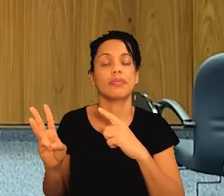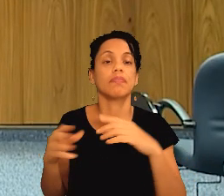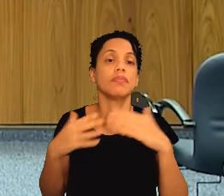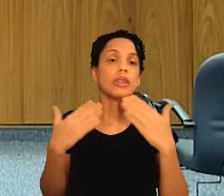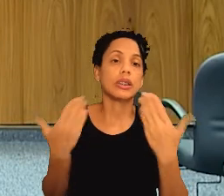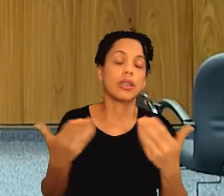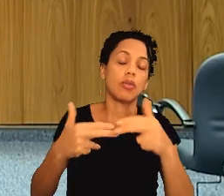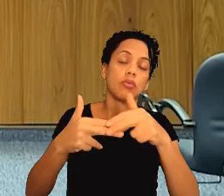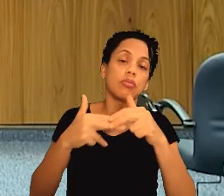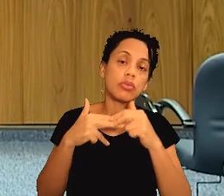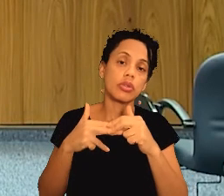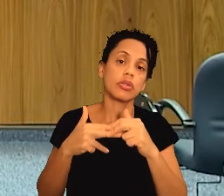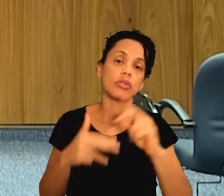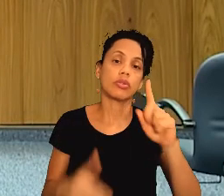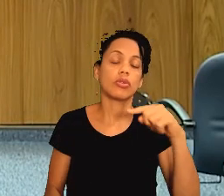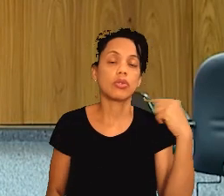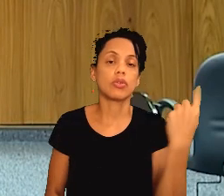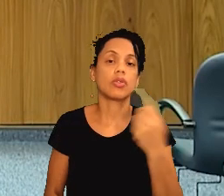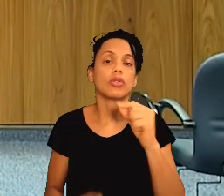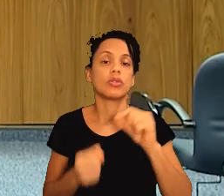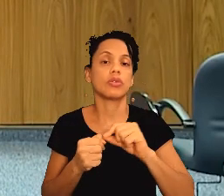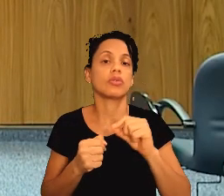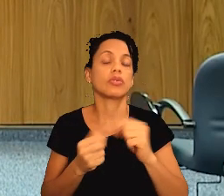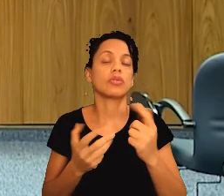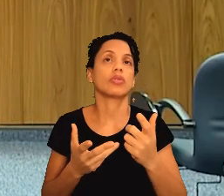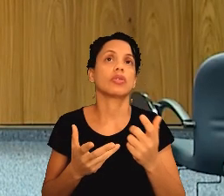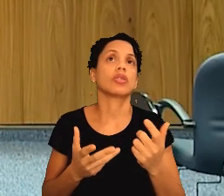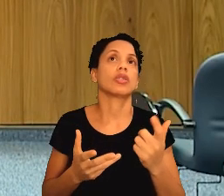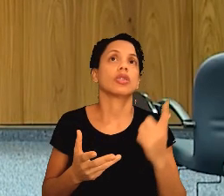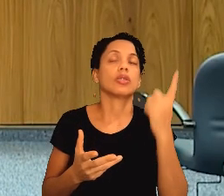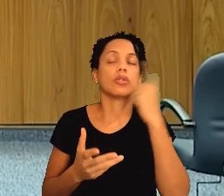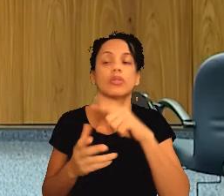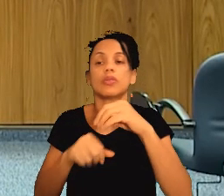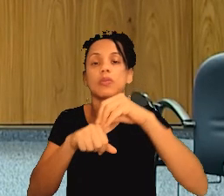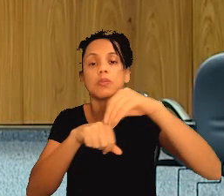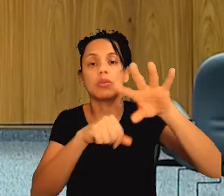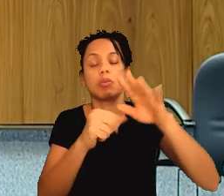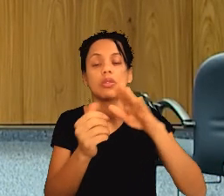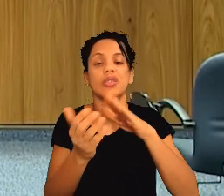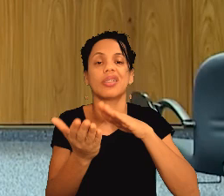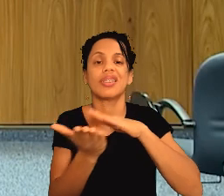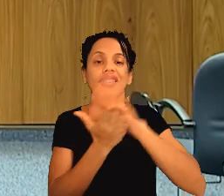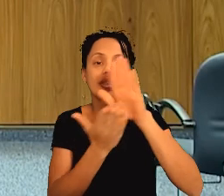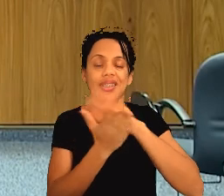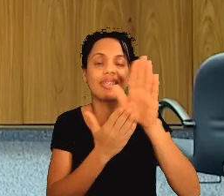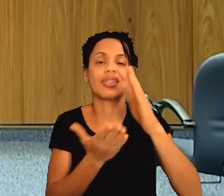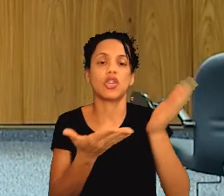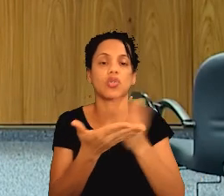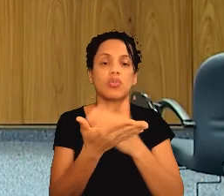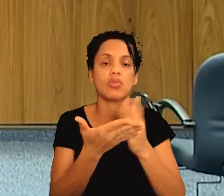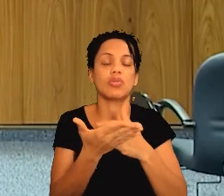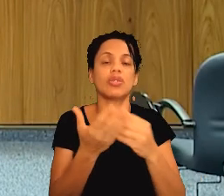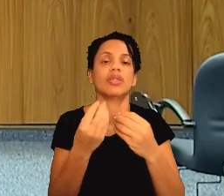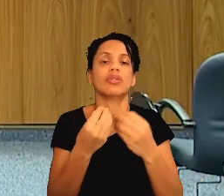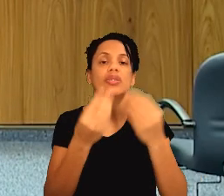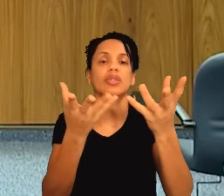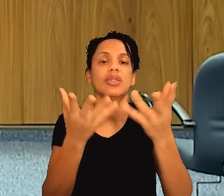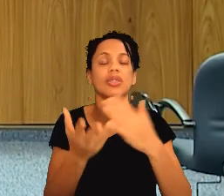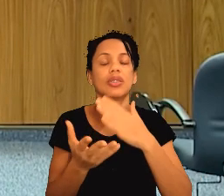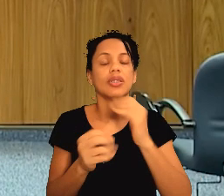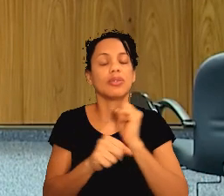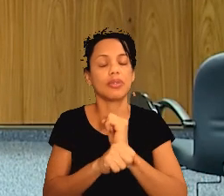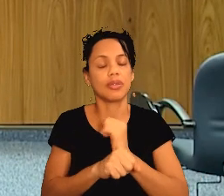Então, é por isso que nós estamos aqui, é por isso que nós publicamos esse livro, e espero que